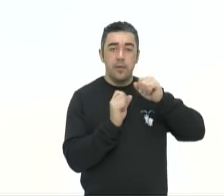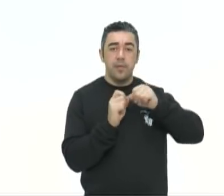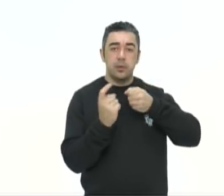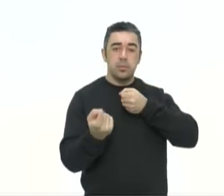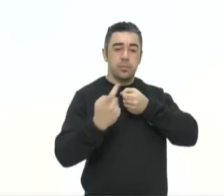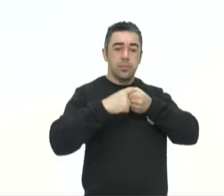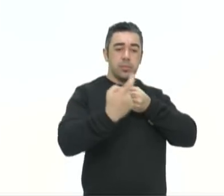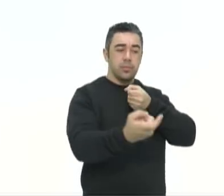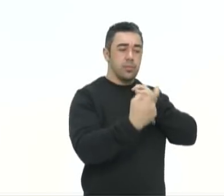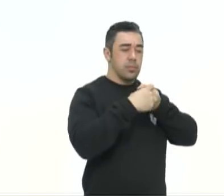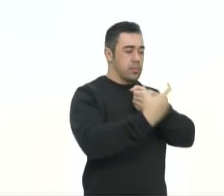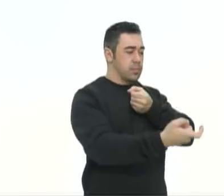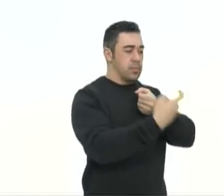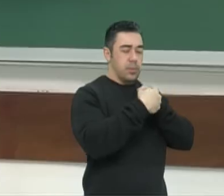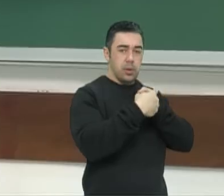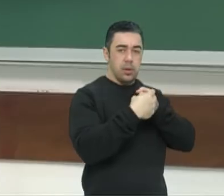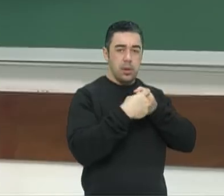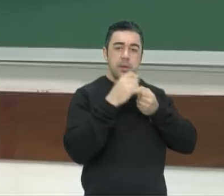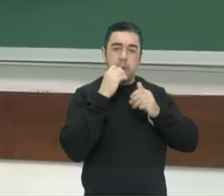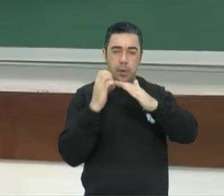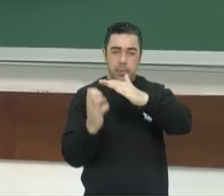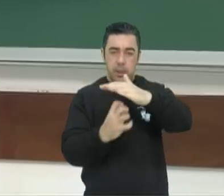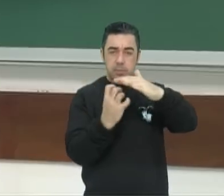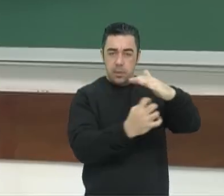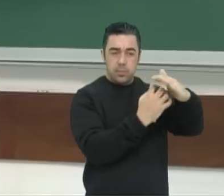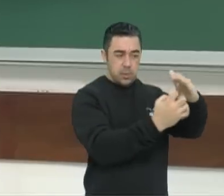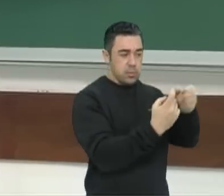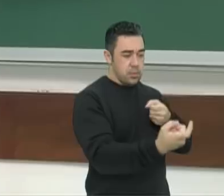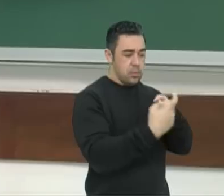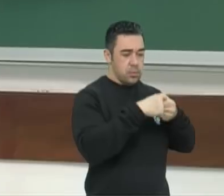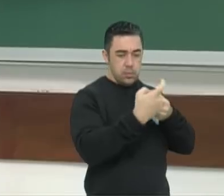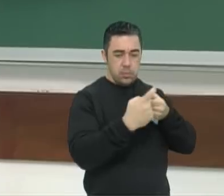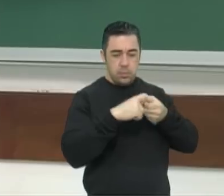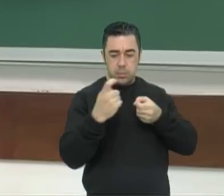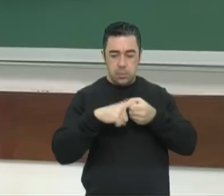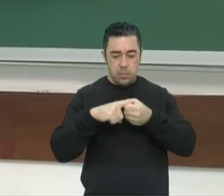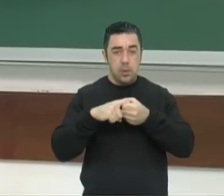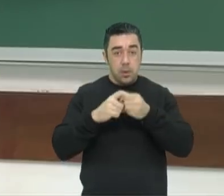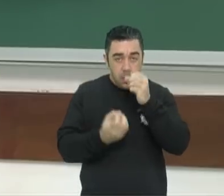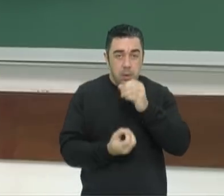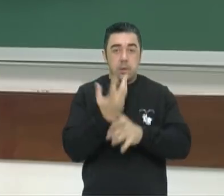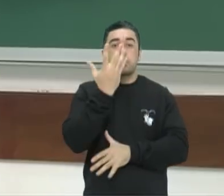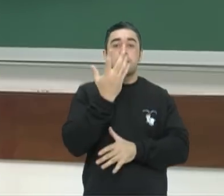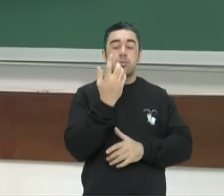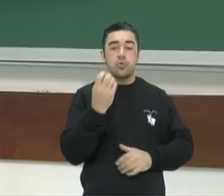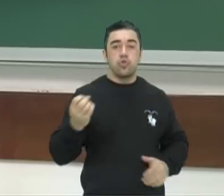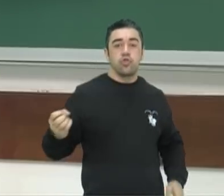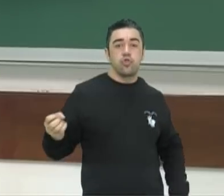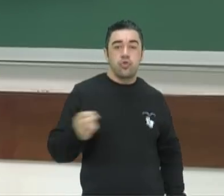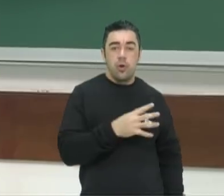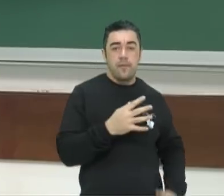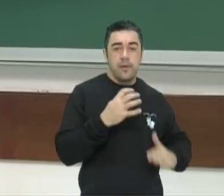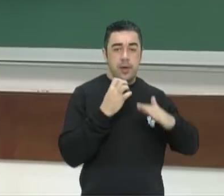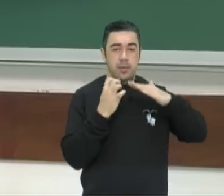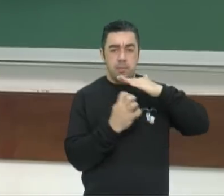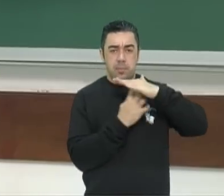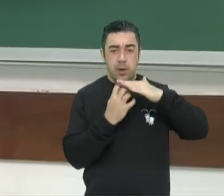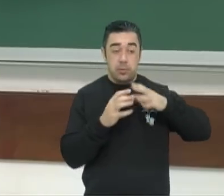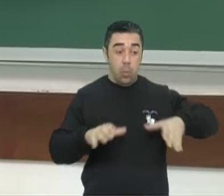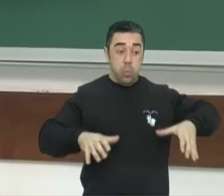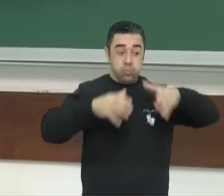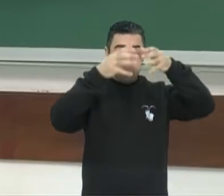empresas. Então, várias empresas se associam e nasce ali uma empresa que vai segurar, que